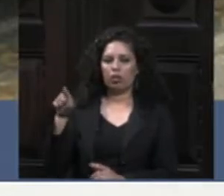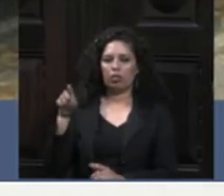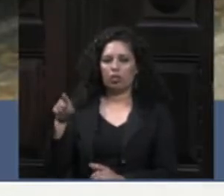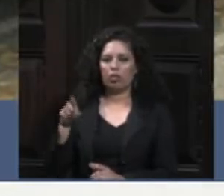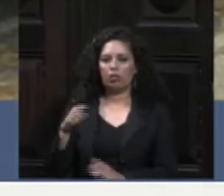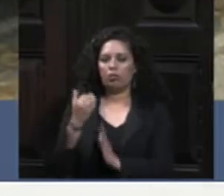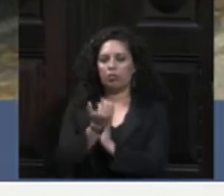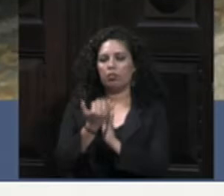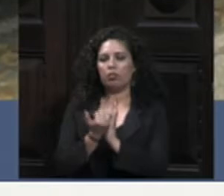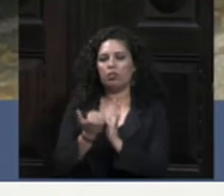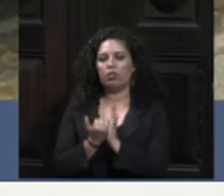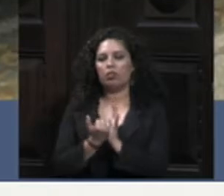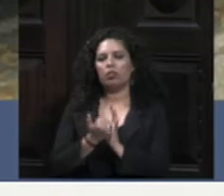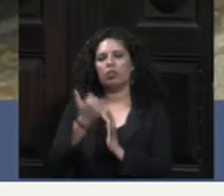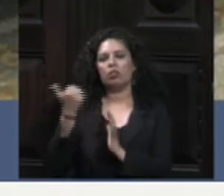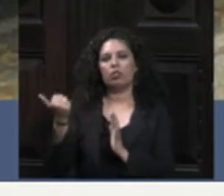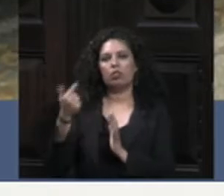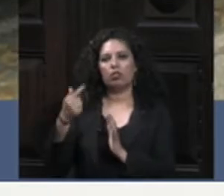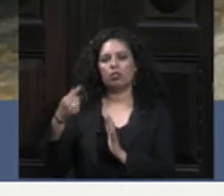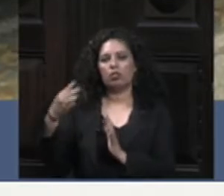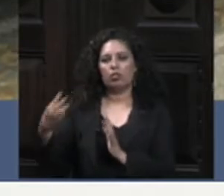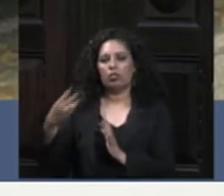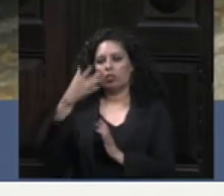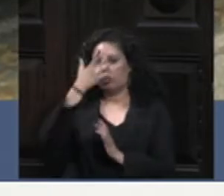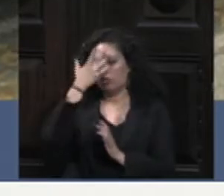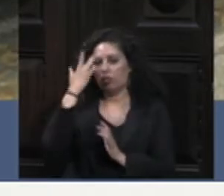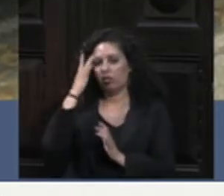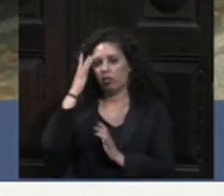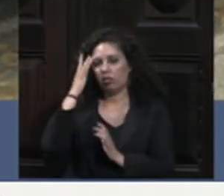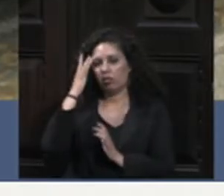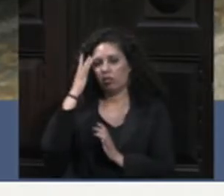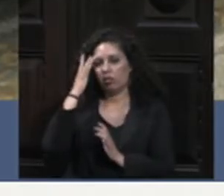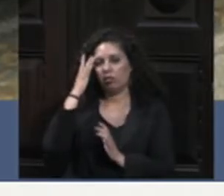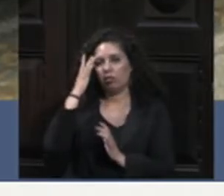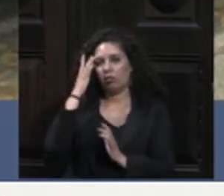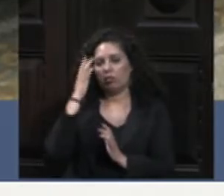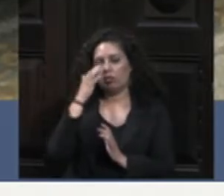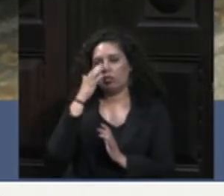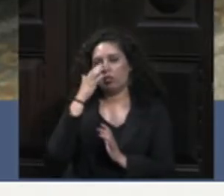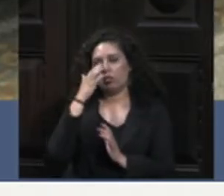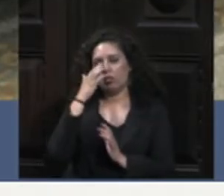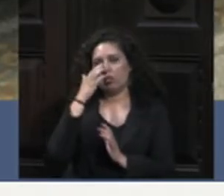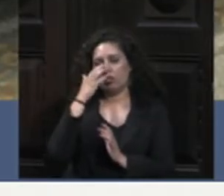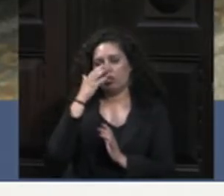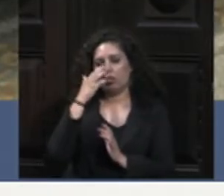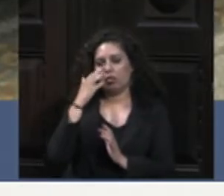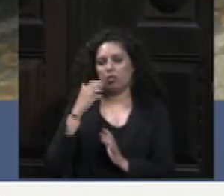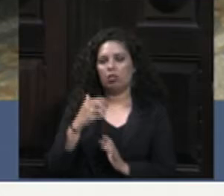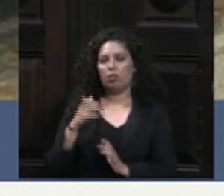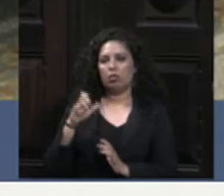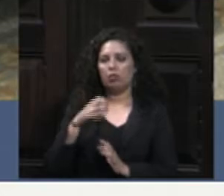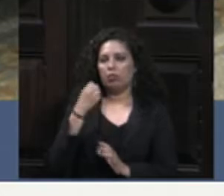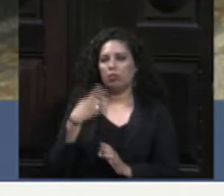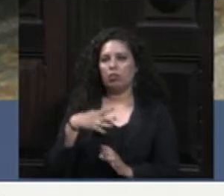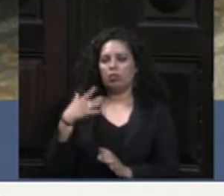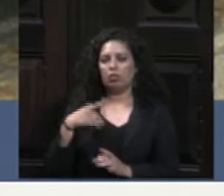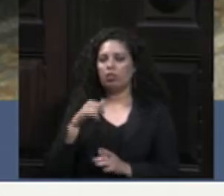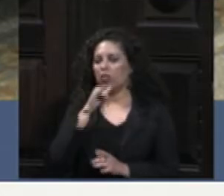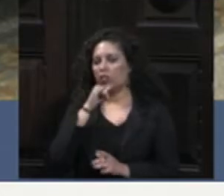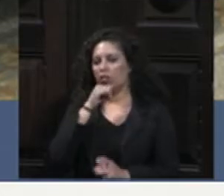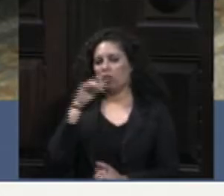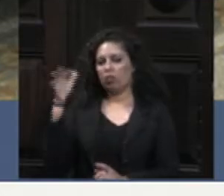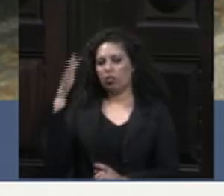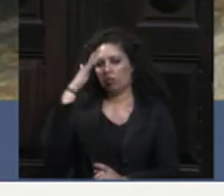173 pessoas ali em Sambaetiba, e Aí você imagina, você